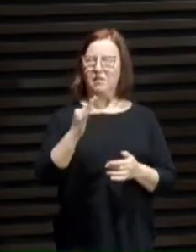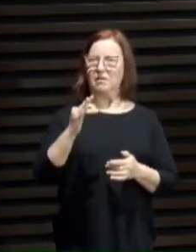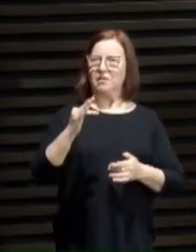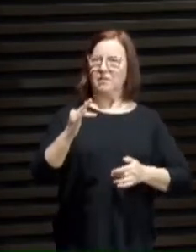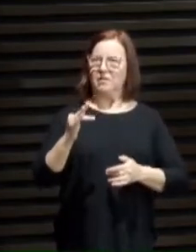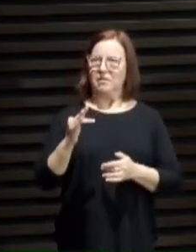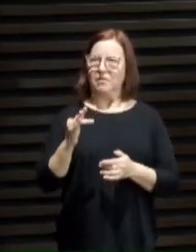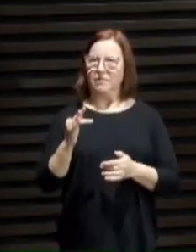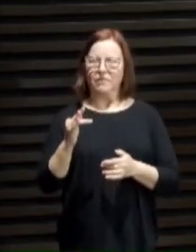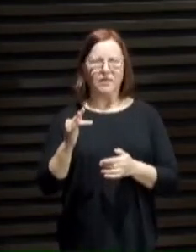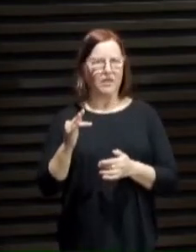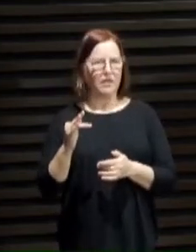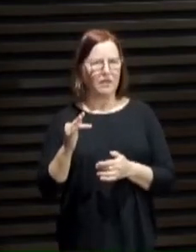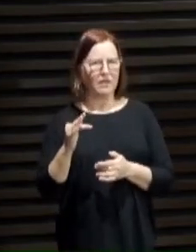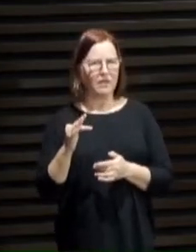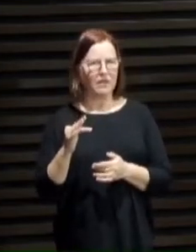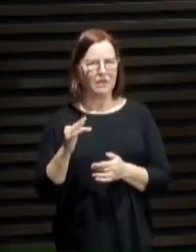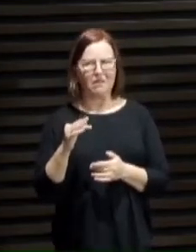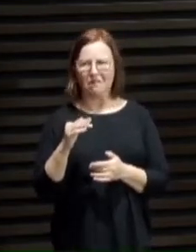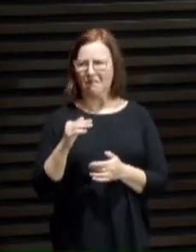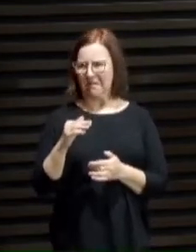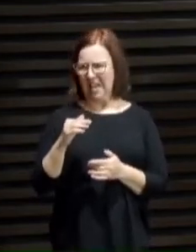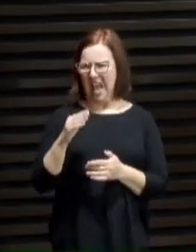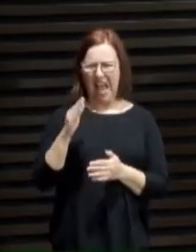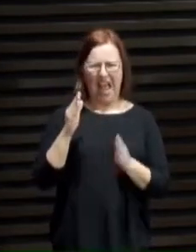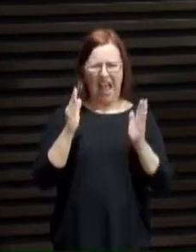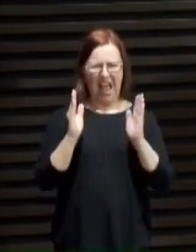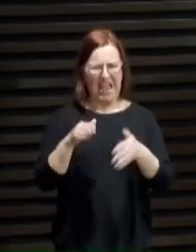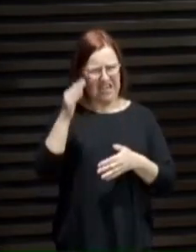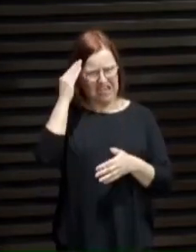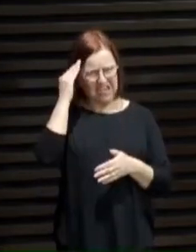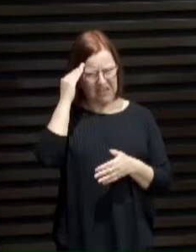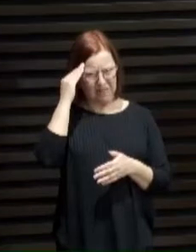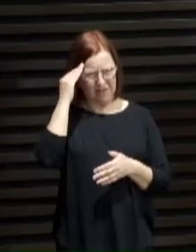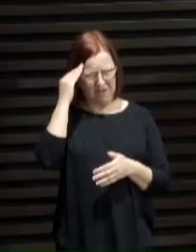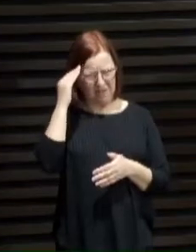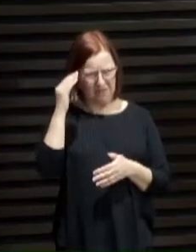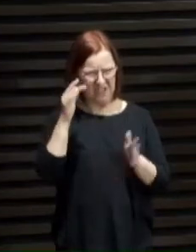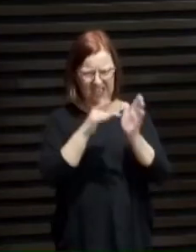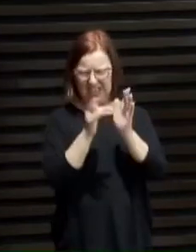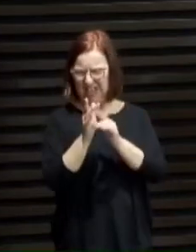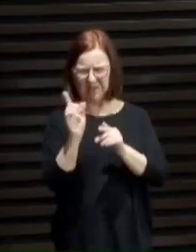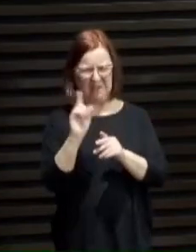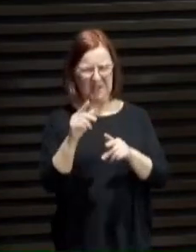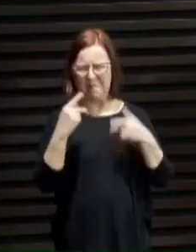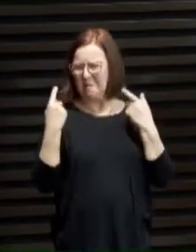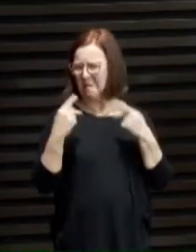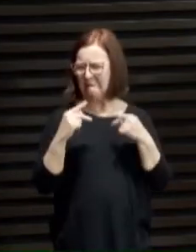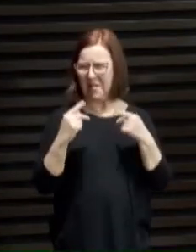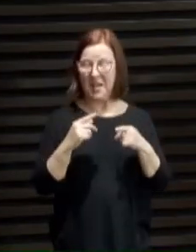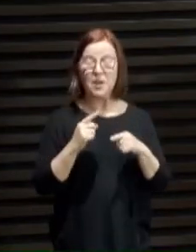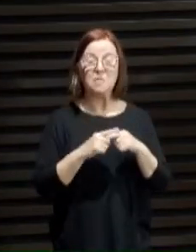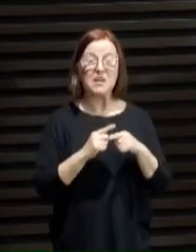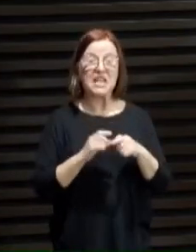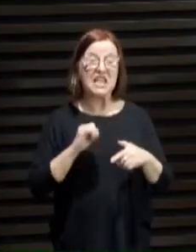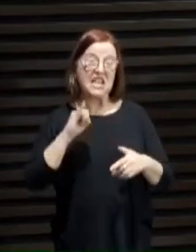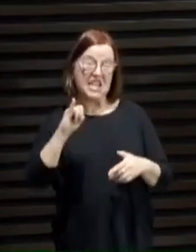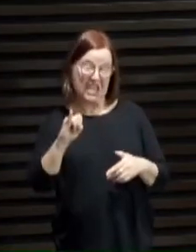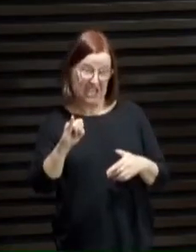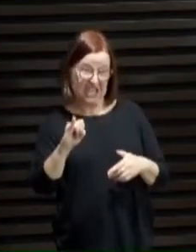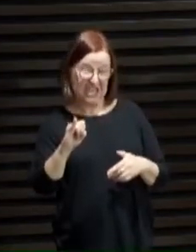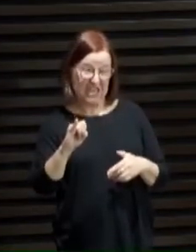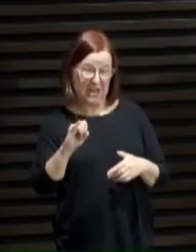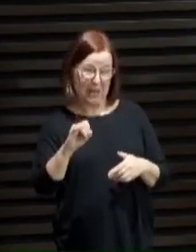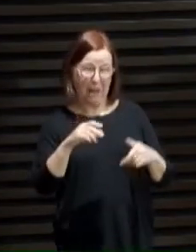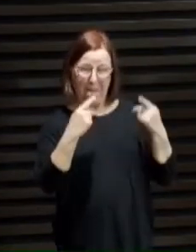falar nada. Já sabemos que ele não é profeta, porque se ele fosse profeta, ele saberia que é uma meretriz que está tocando os